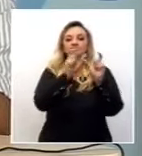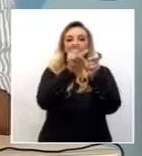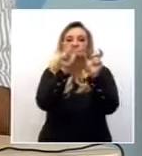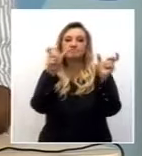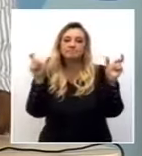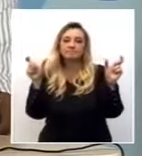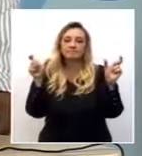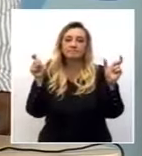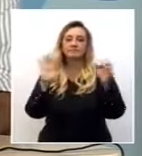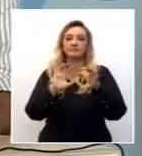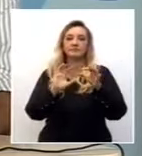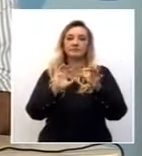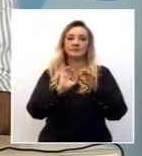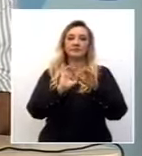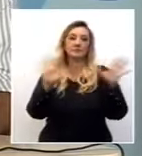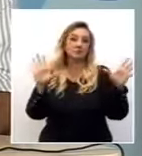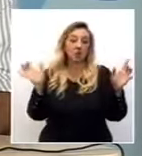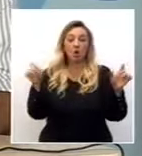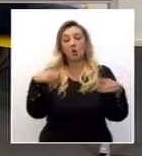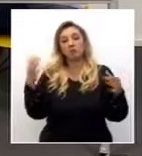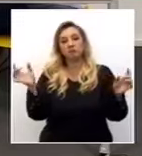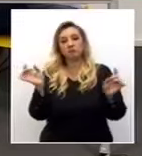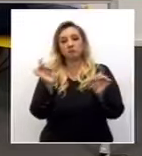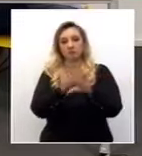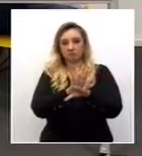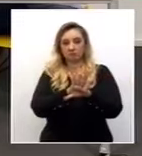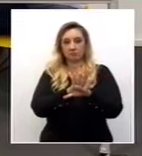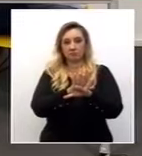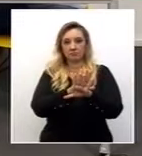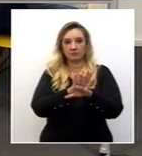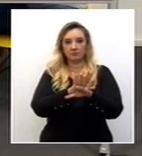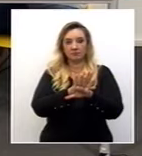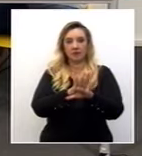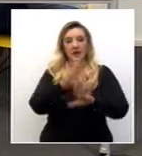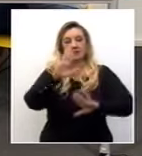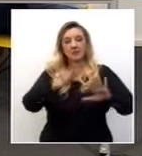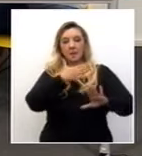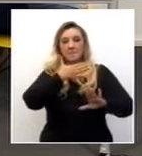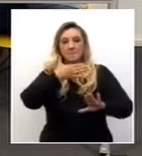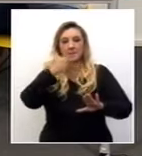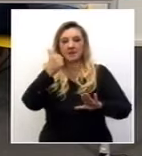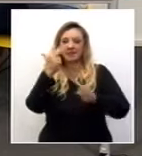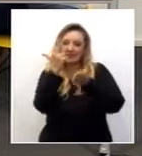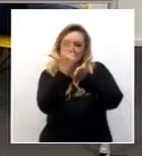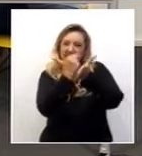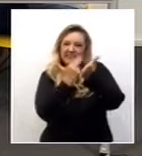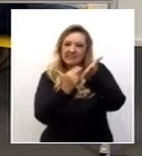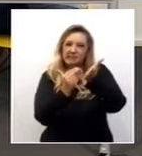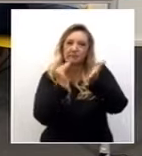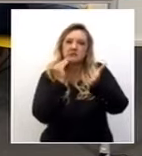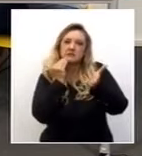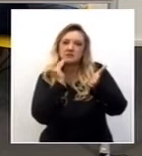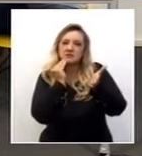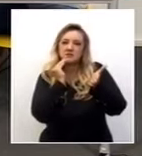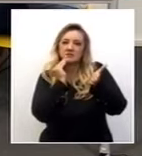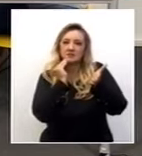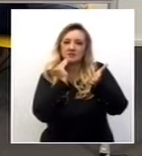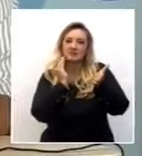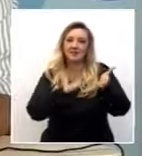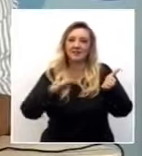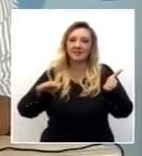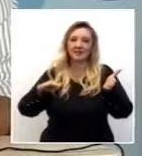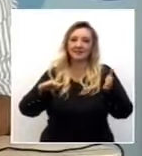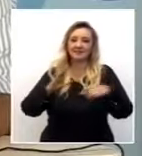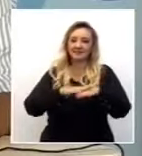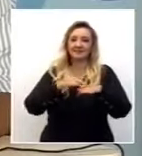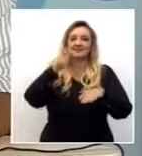ela termina ou conclui, Sim. muitas vezes até melhora esse esboço do aluno, né? É